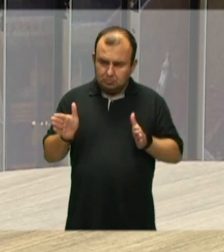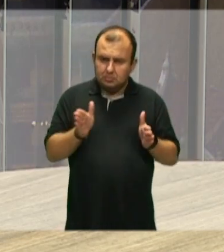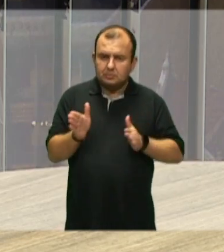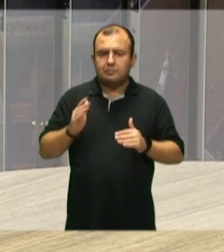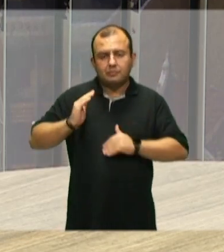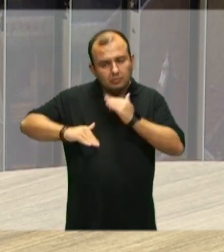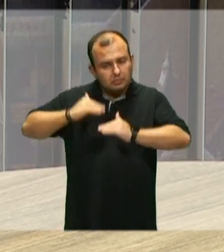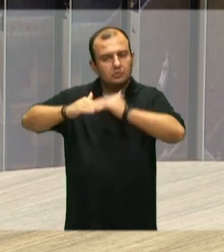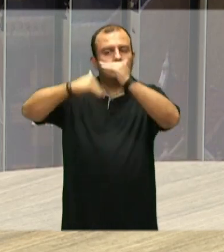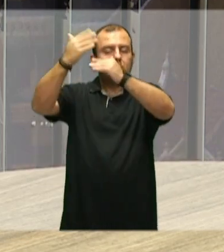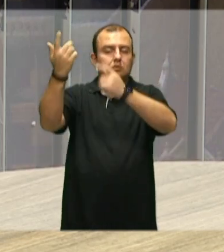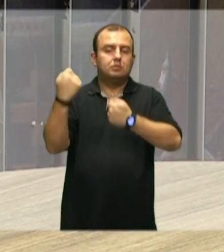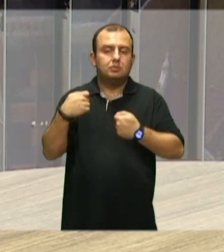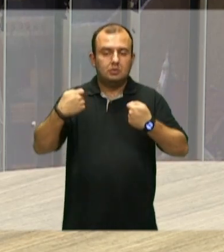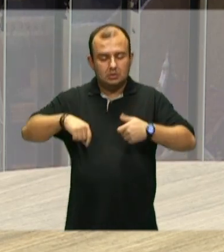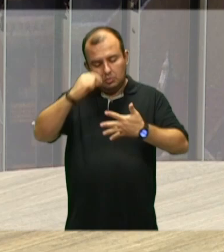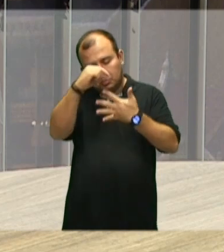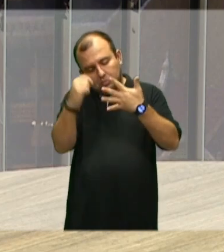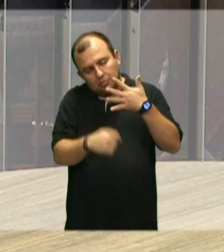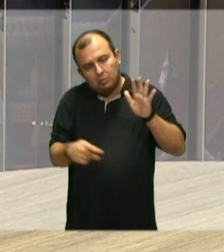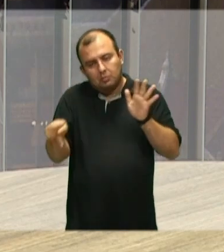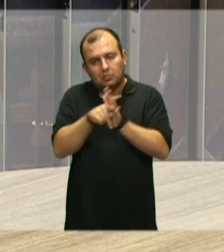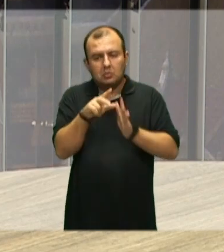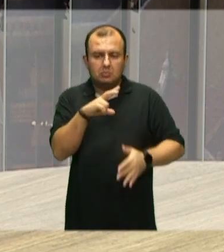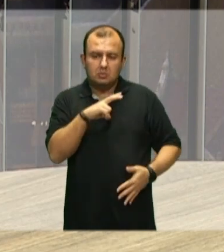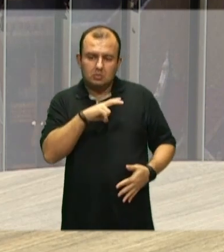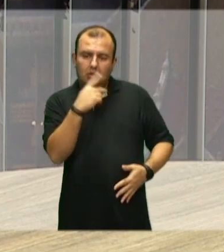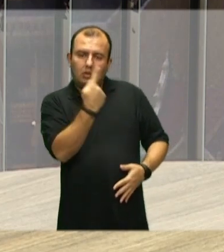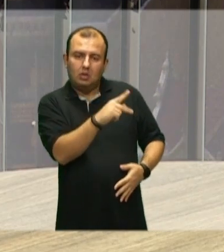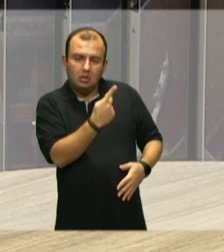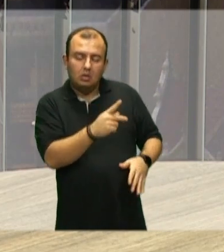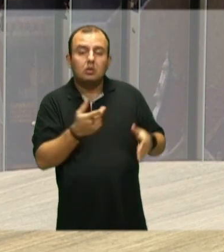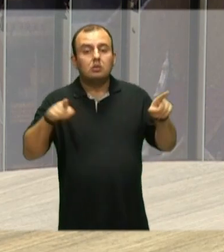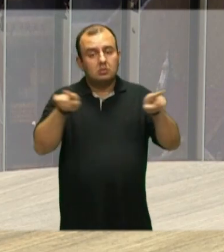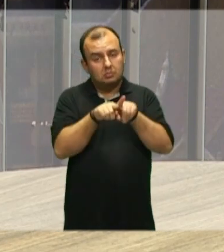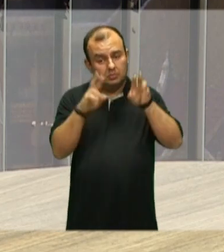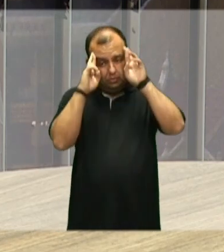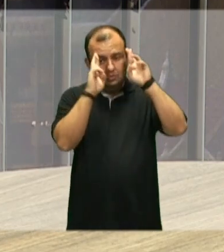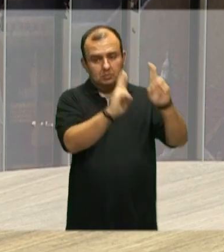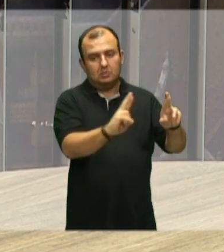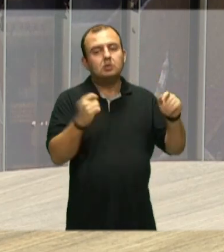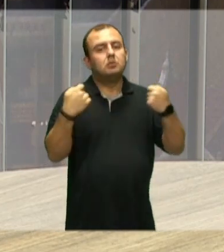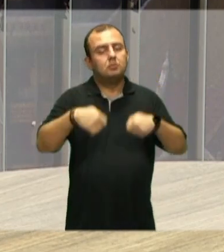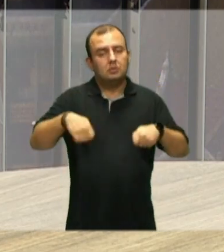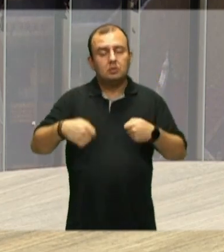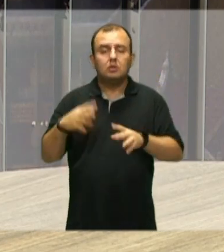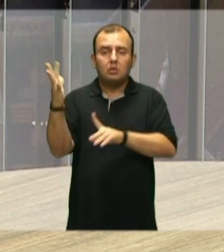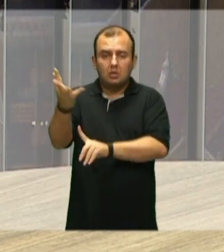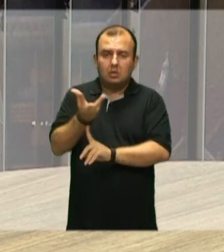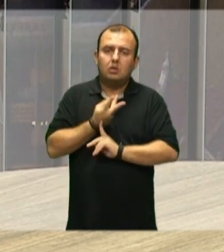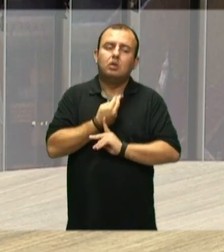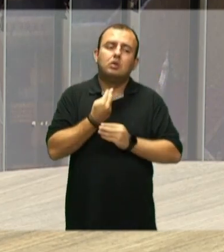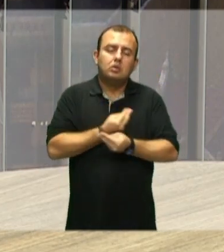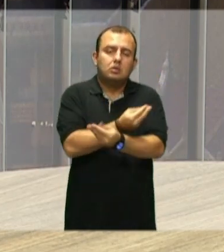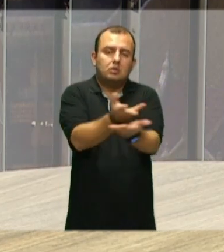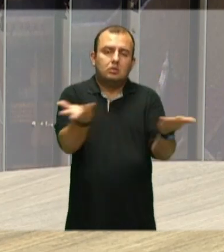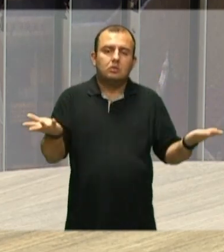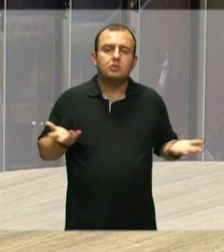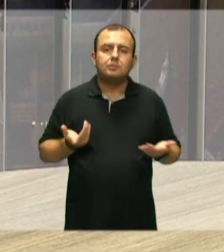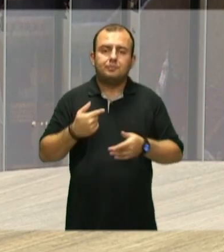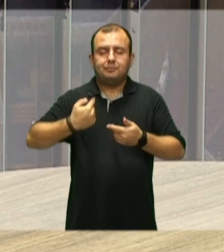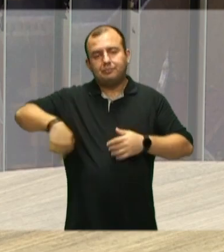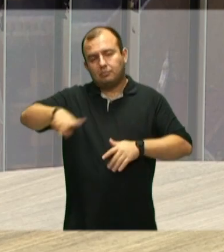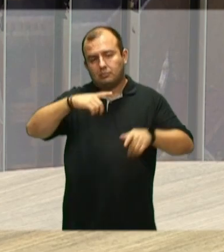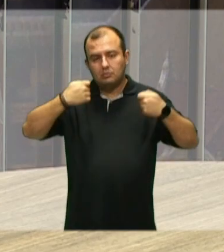seu desenvolvimento, ela tem suas particularidades e, como tal, ela precisa ser respeitada. Então, a arte levada para ela, né? A gente